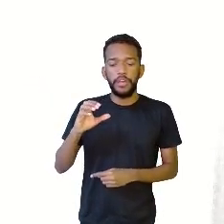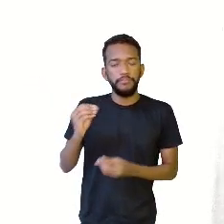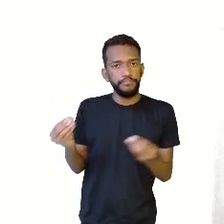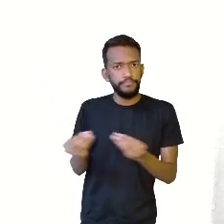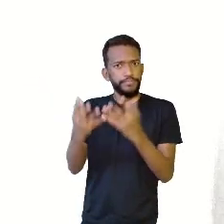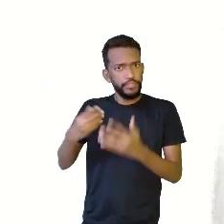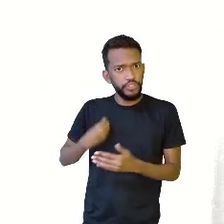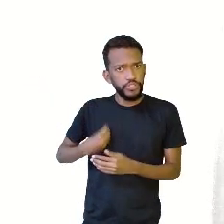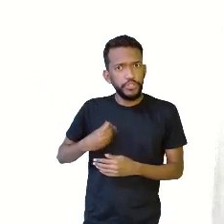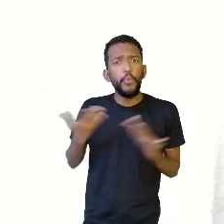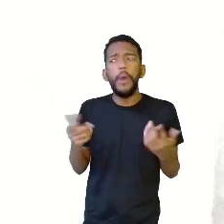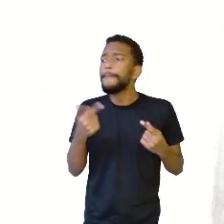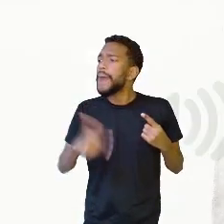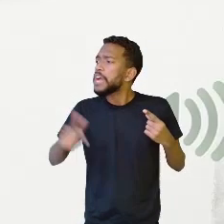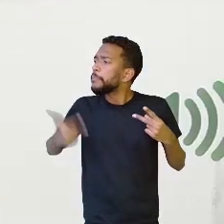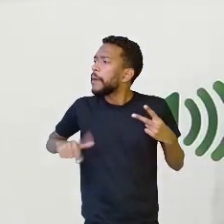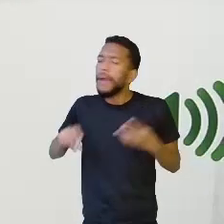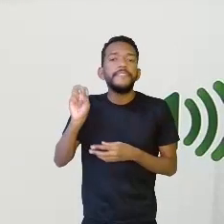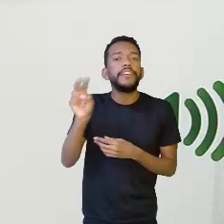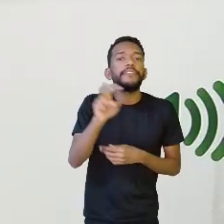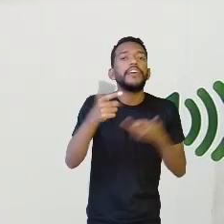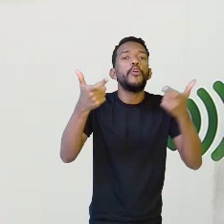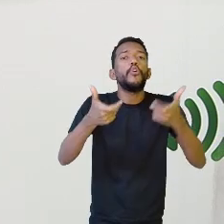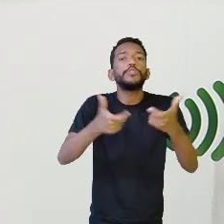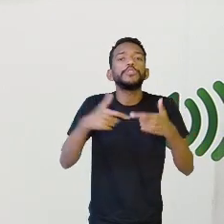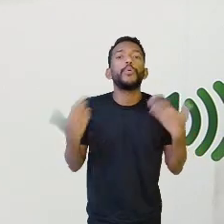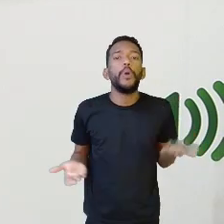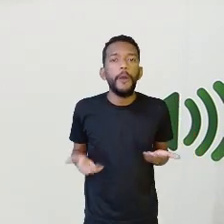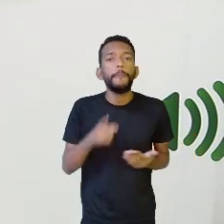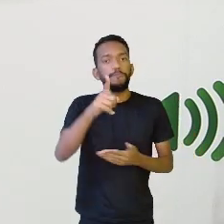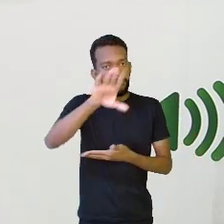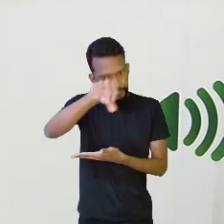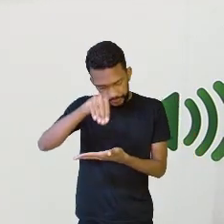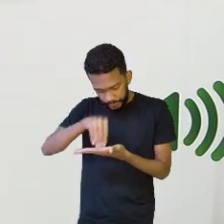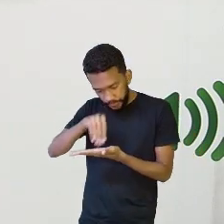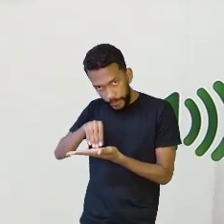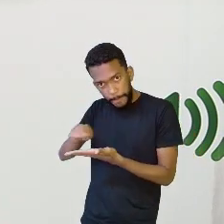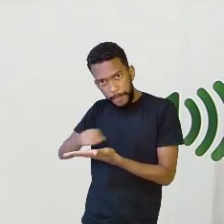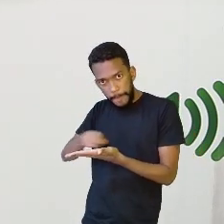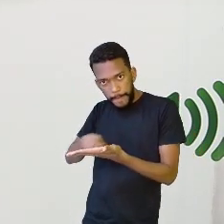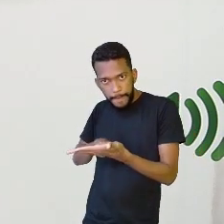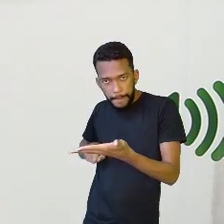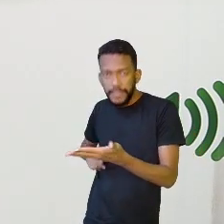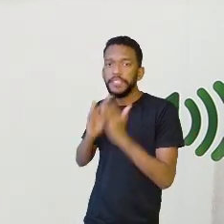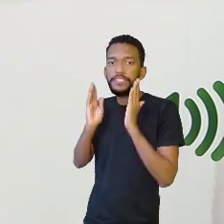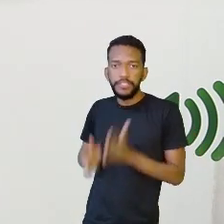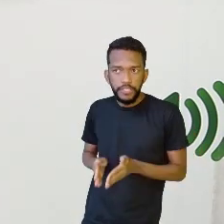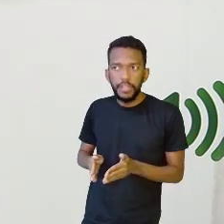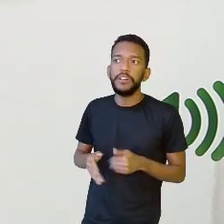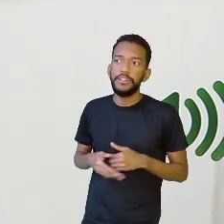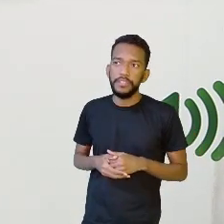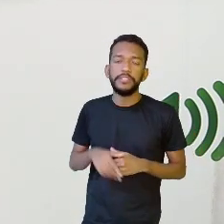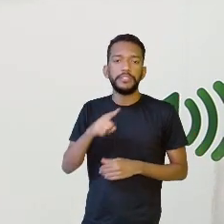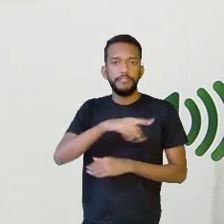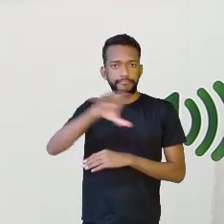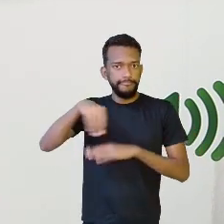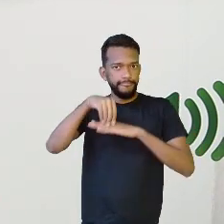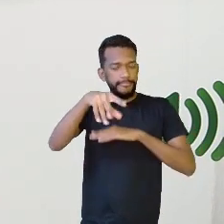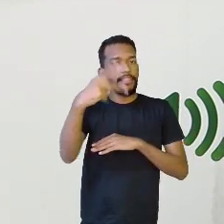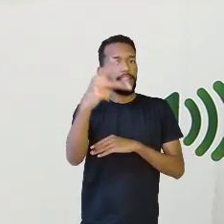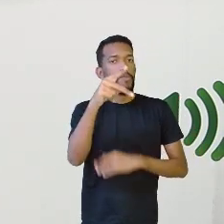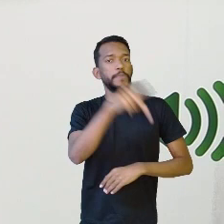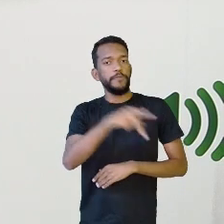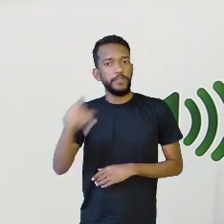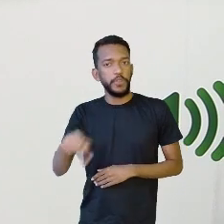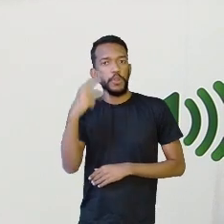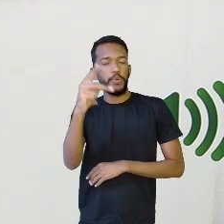lá, está presente? Qual delas? Anota aí no seu caderno, passa para o seu professor, para a